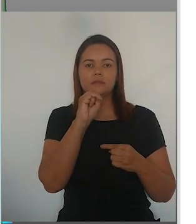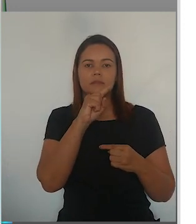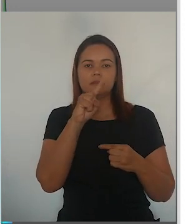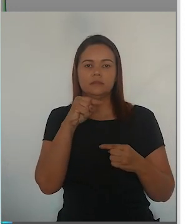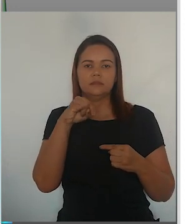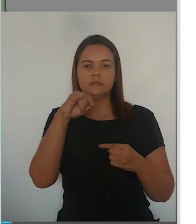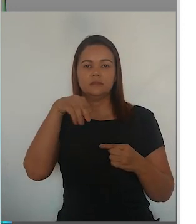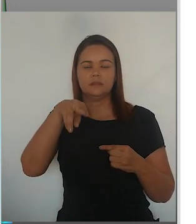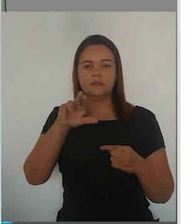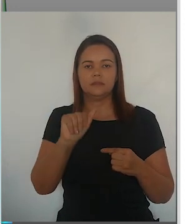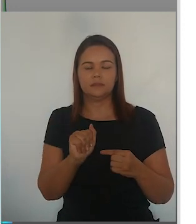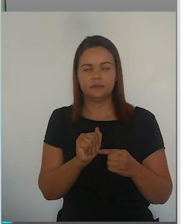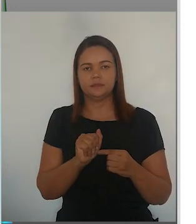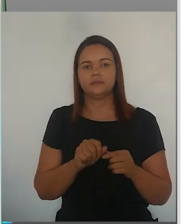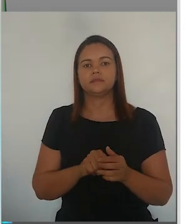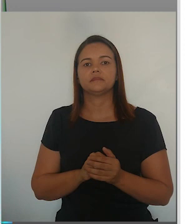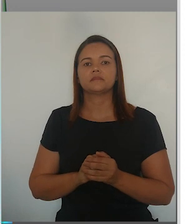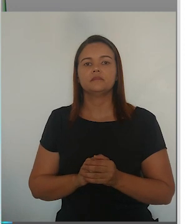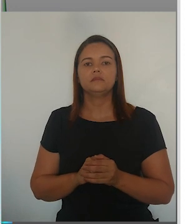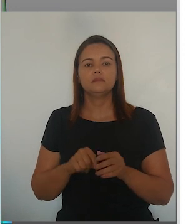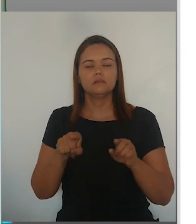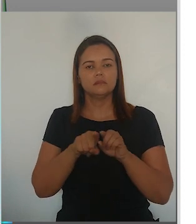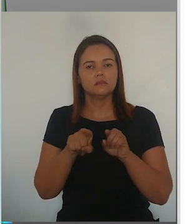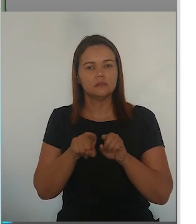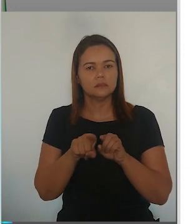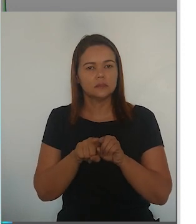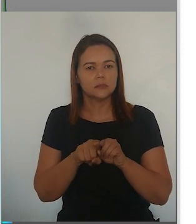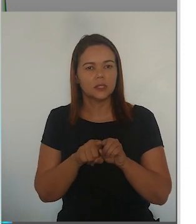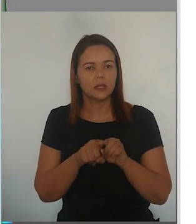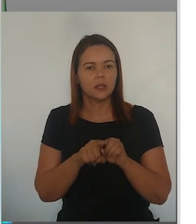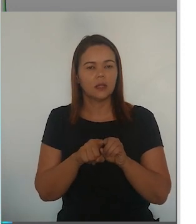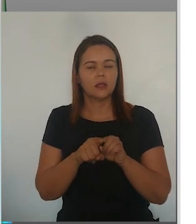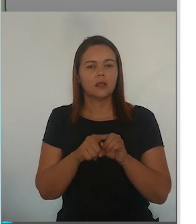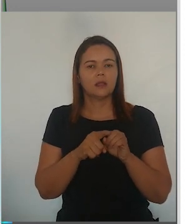sarcômero, ligando-se à miosina.